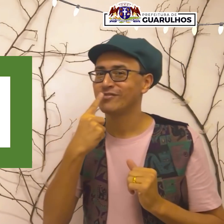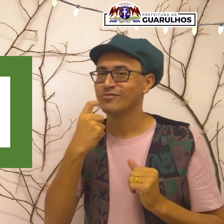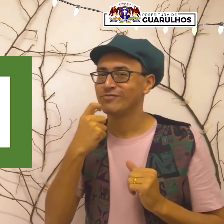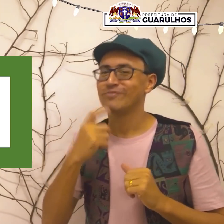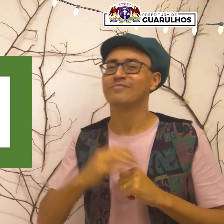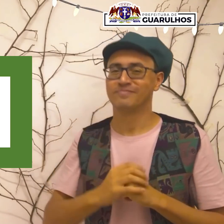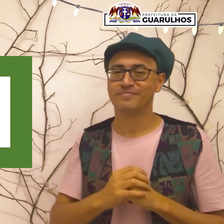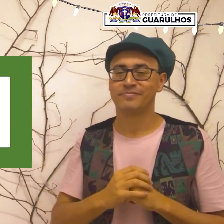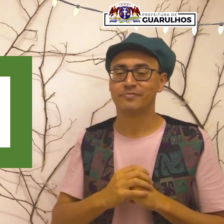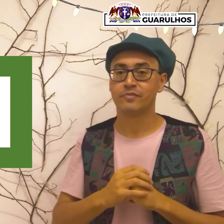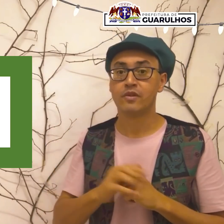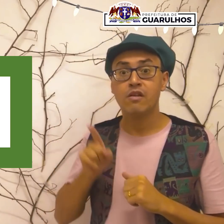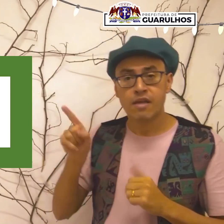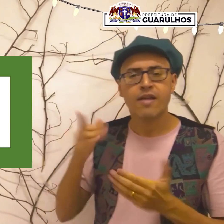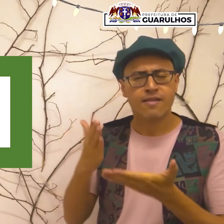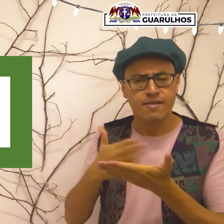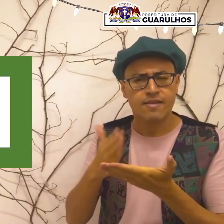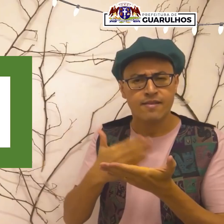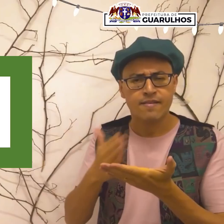Medonho.